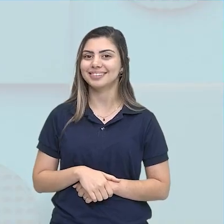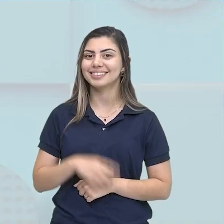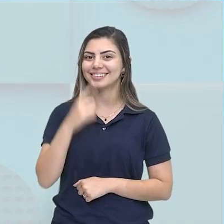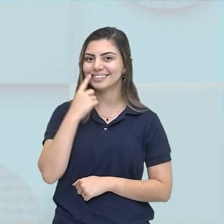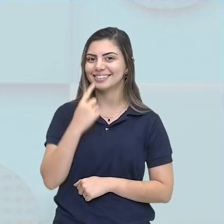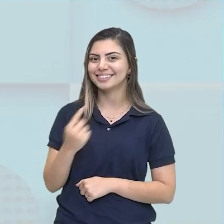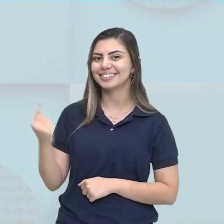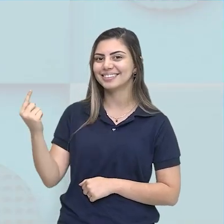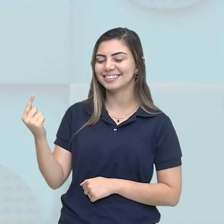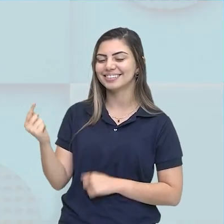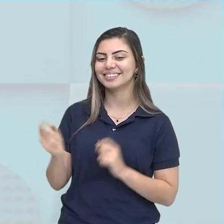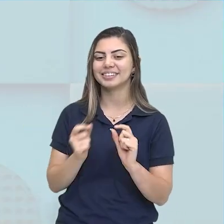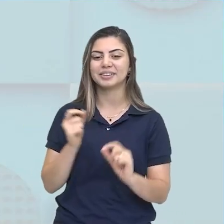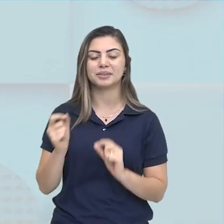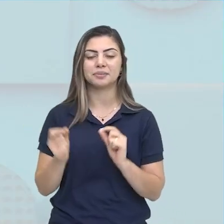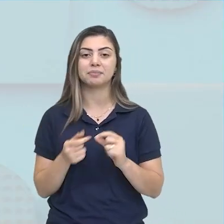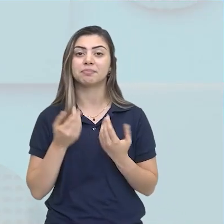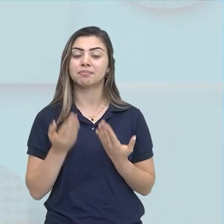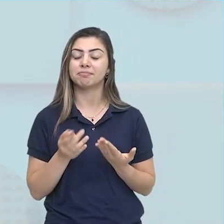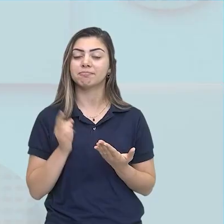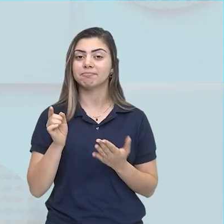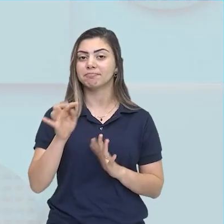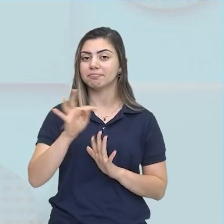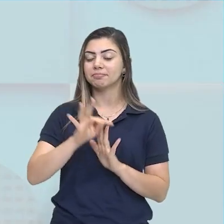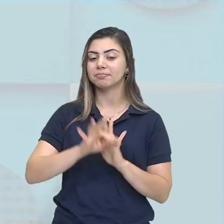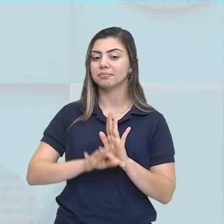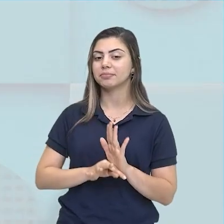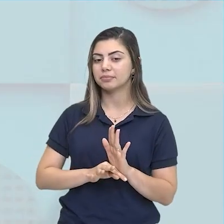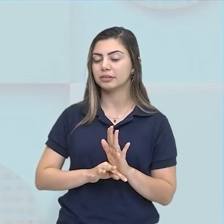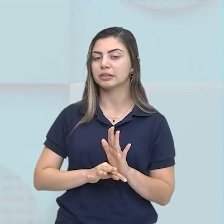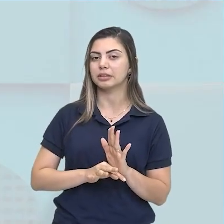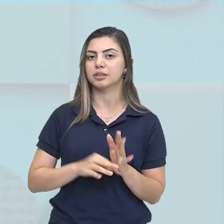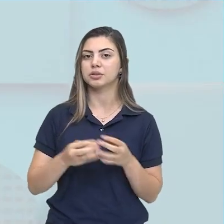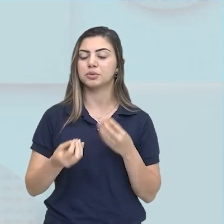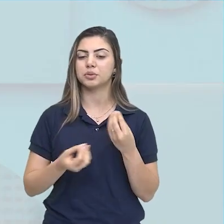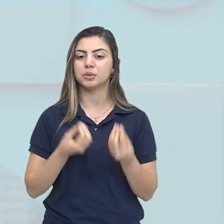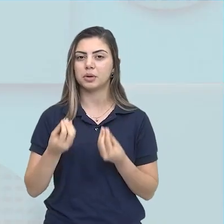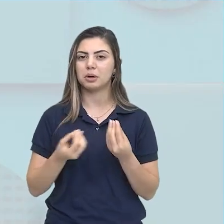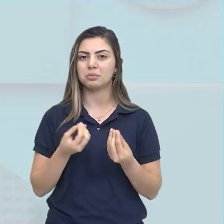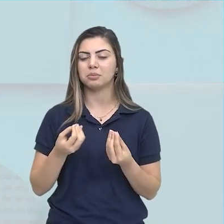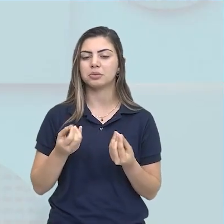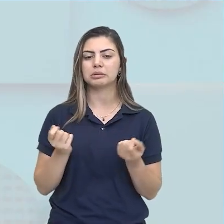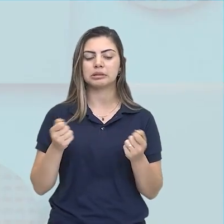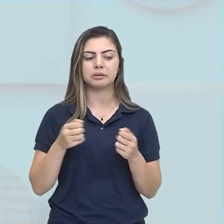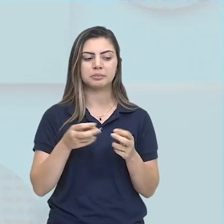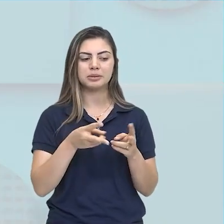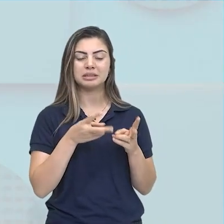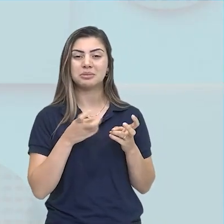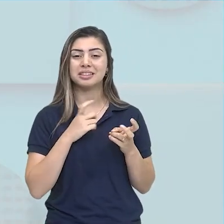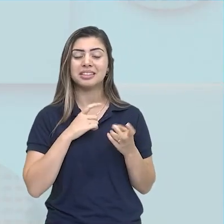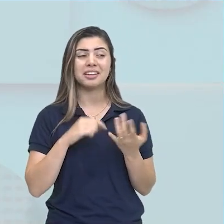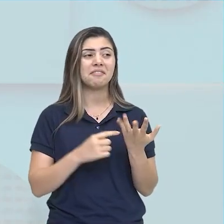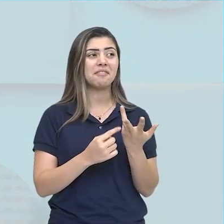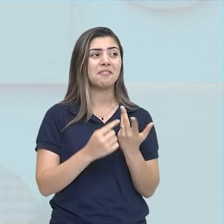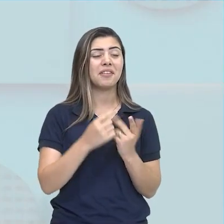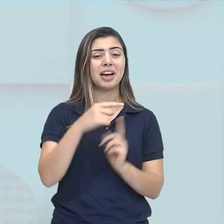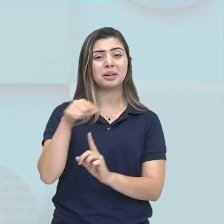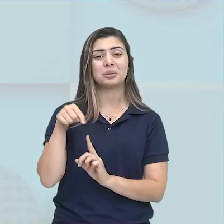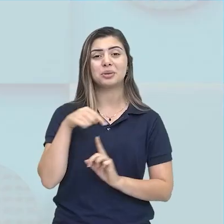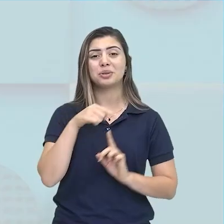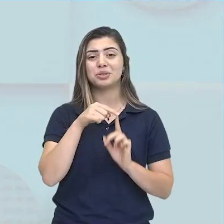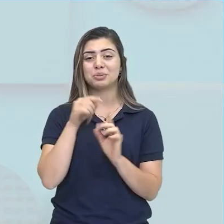Você percebeu que o texto, na essência dele, ele já permite múltiplas